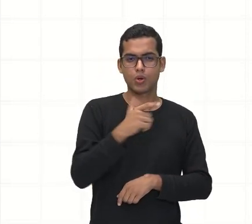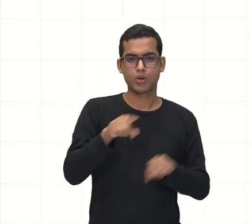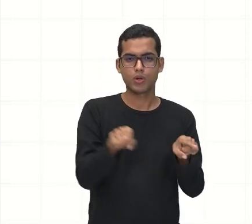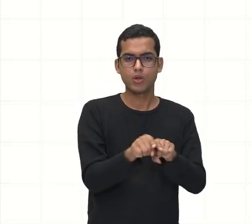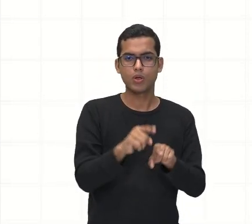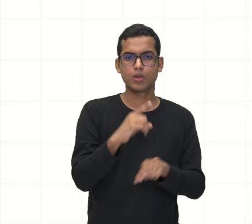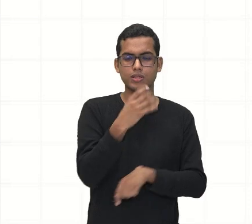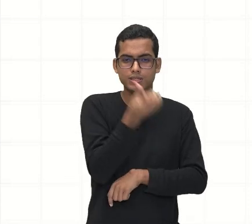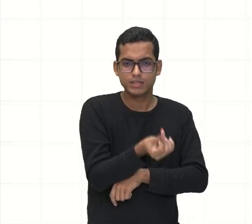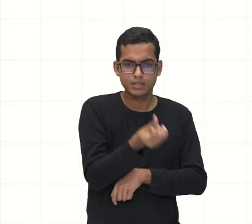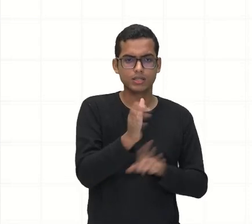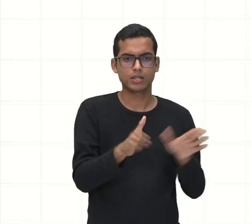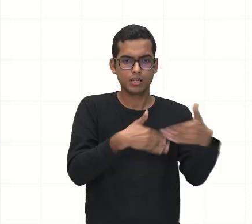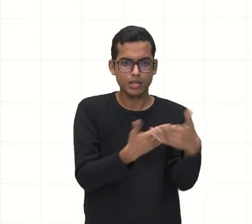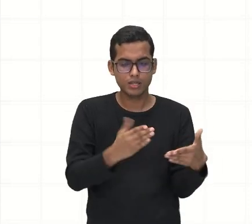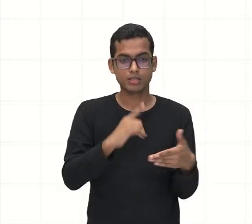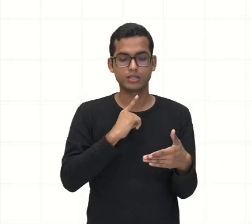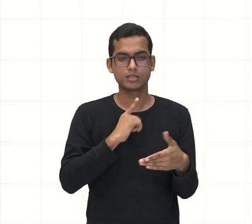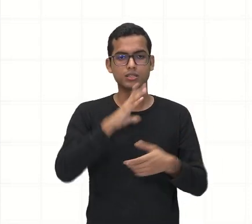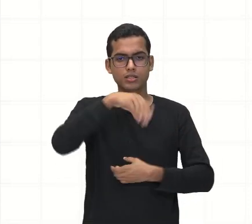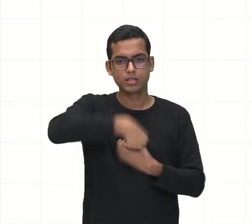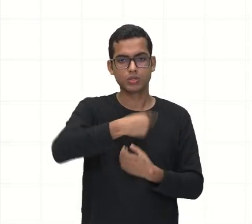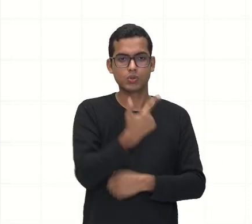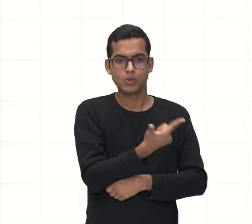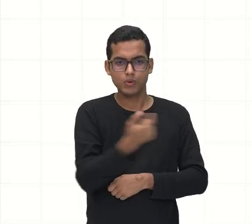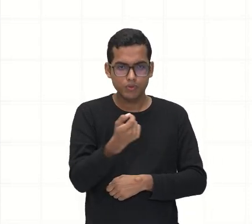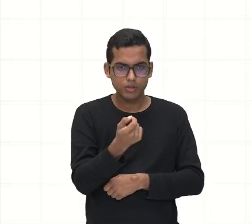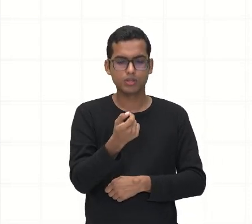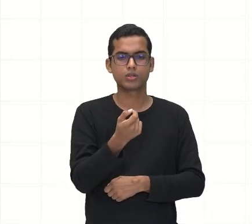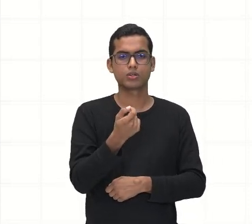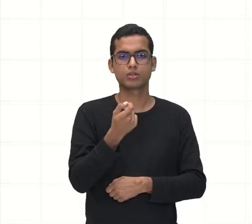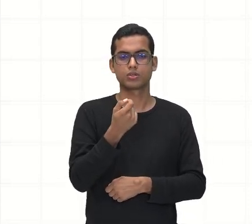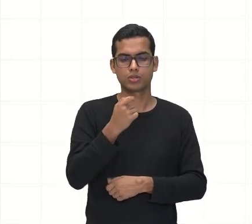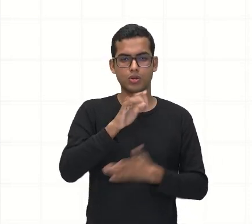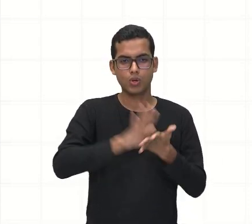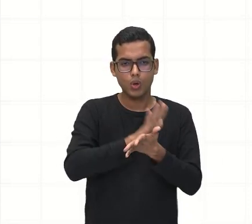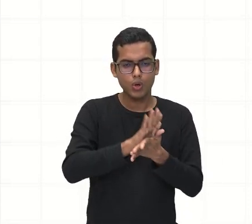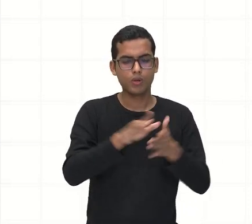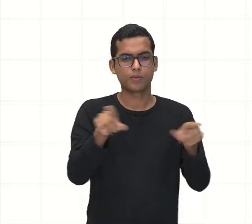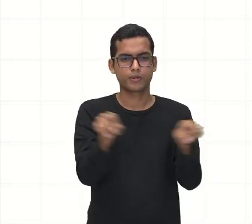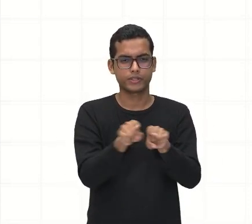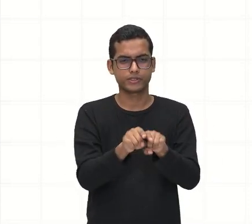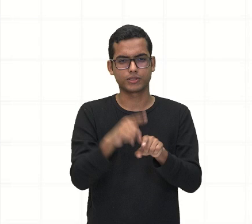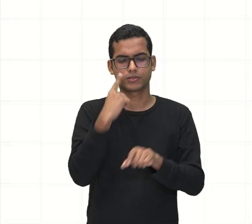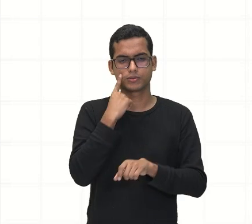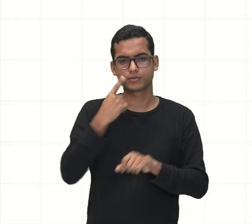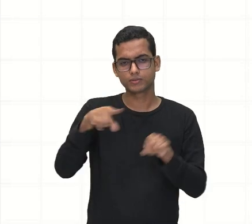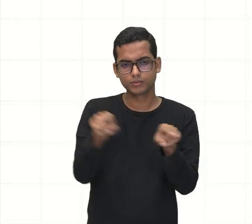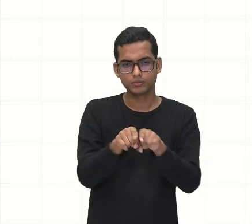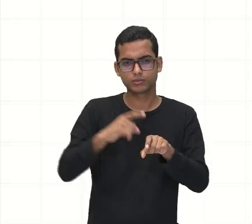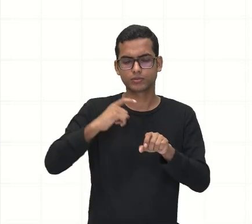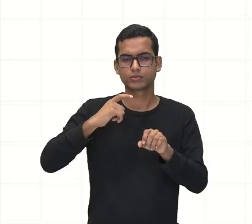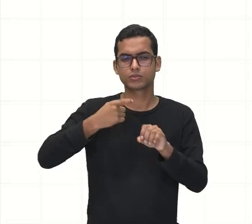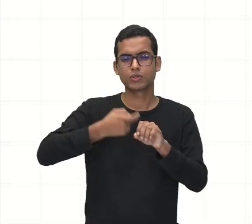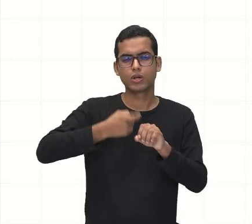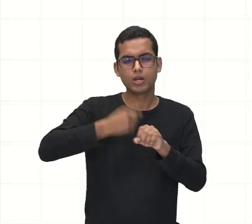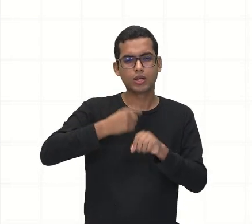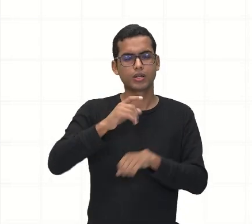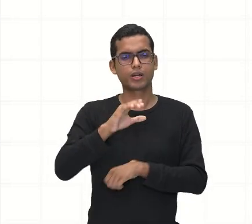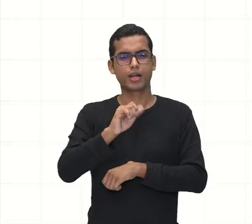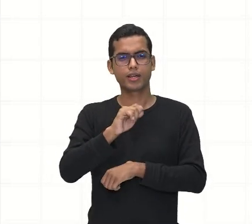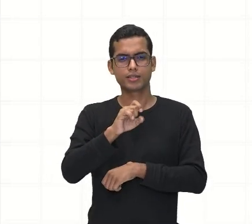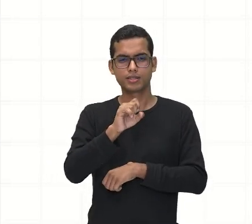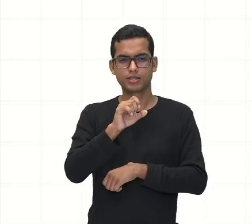maravilha, hein? E 50 doces de cupuaçu. Eu dessa festa de aniversário eu também quero, dessa festa da escola eu também